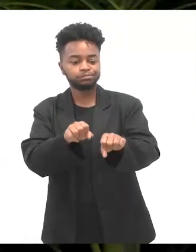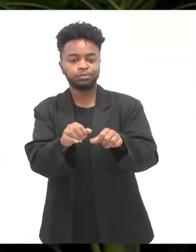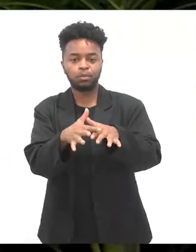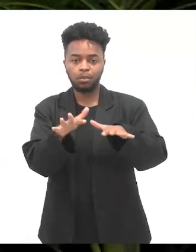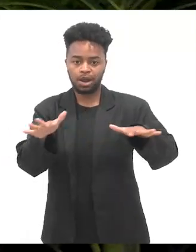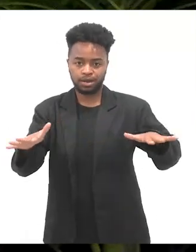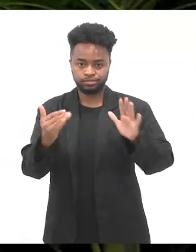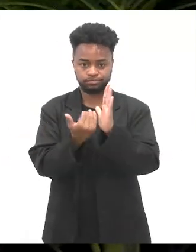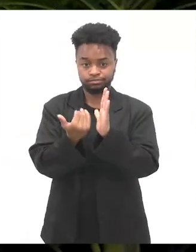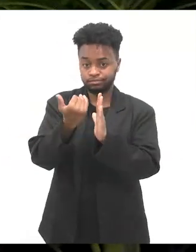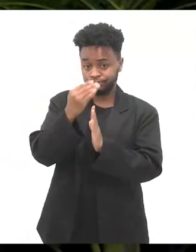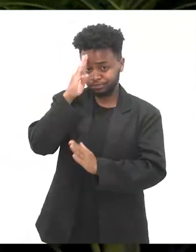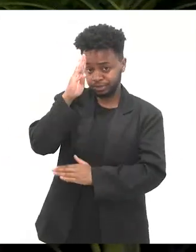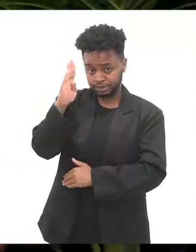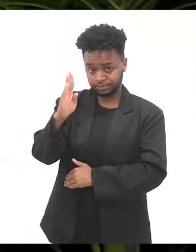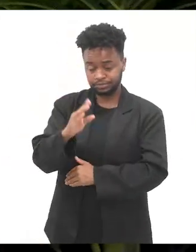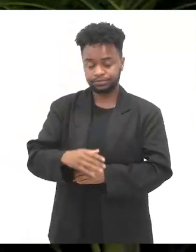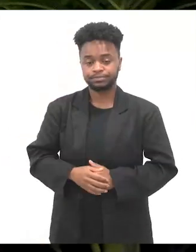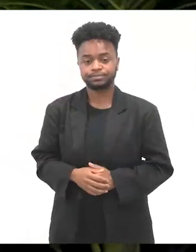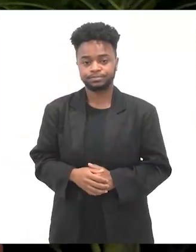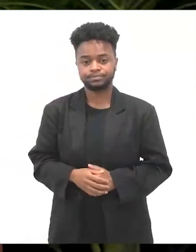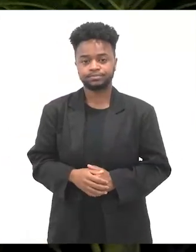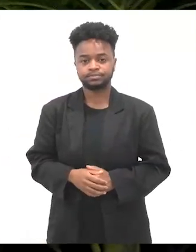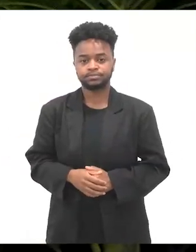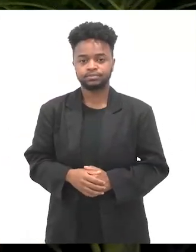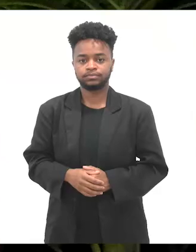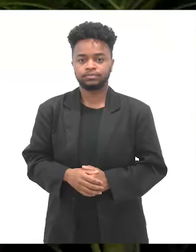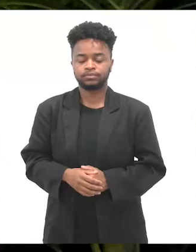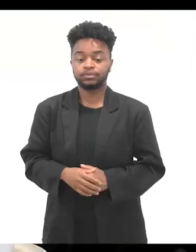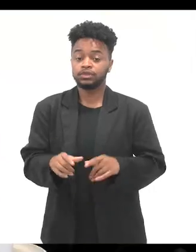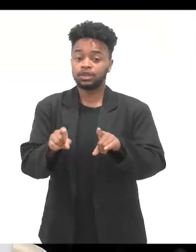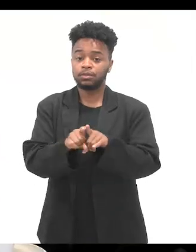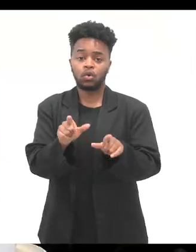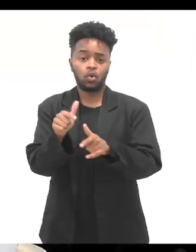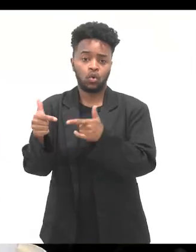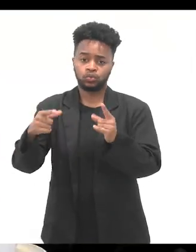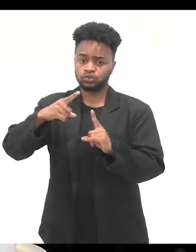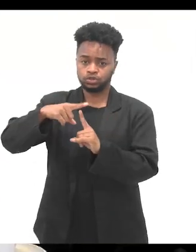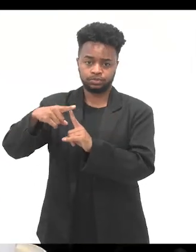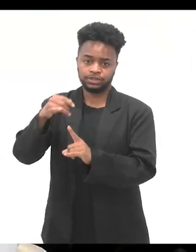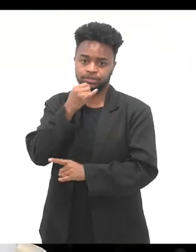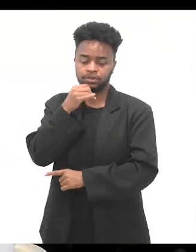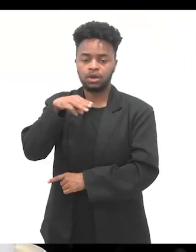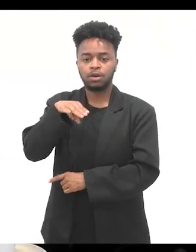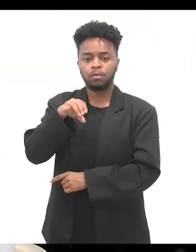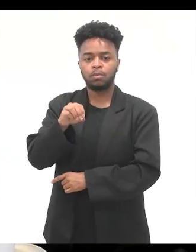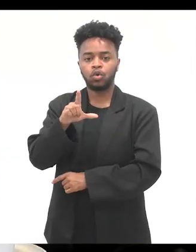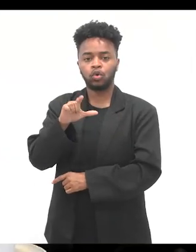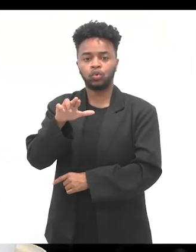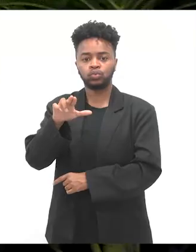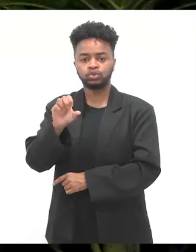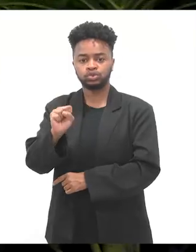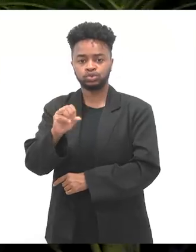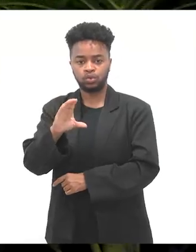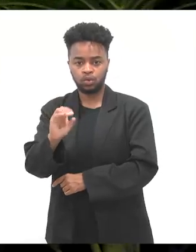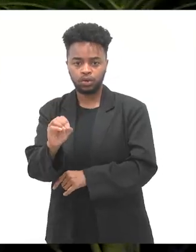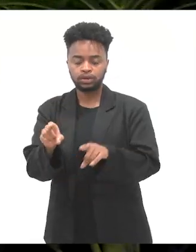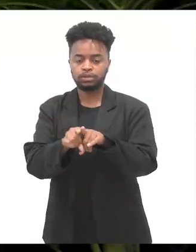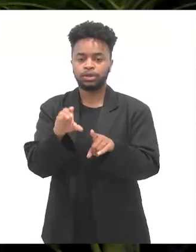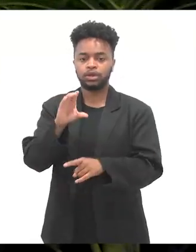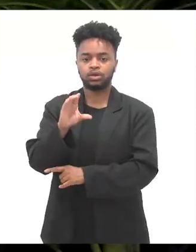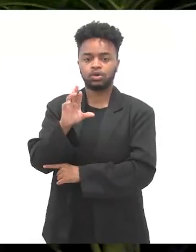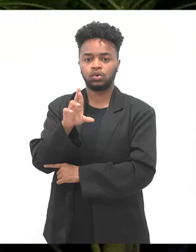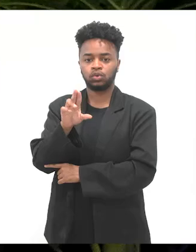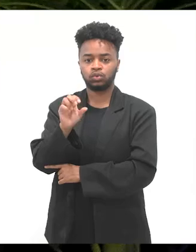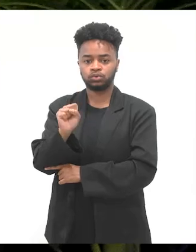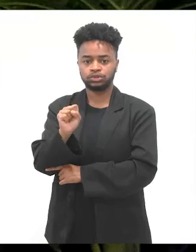pescadores artesanais, e outros pescados, né, como moluscos e crustáceos também. E a iniciativa de trabalhar com